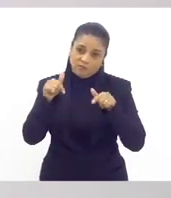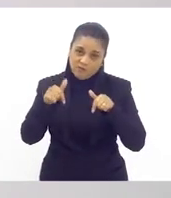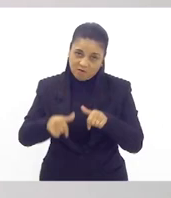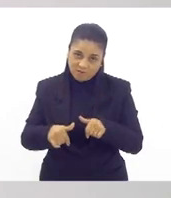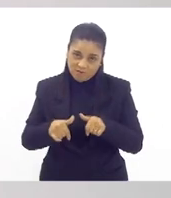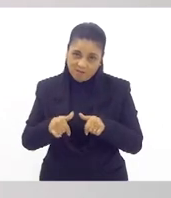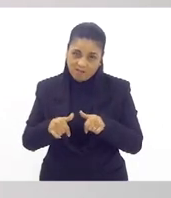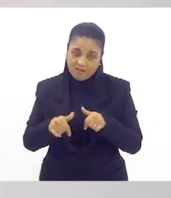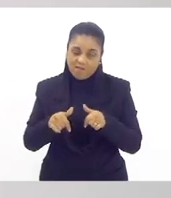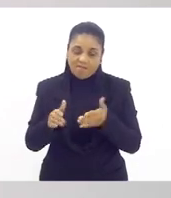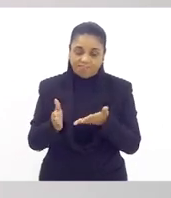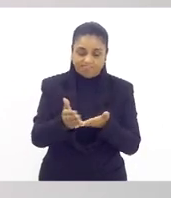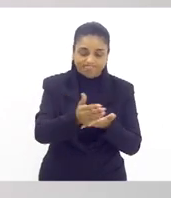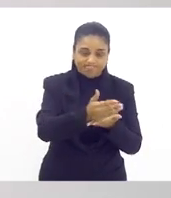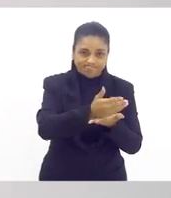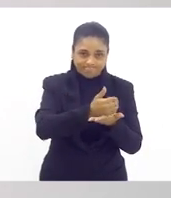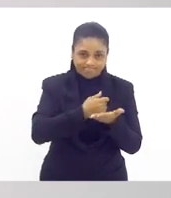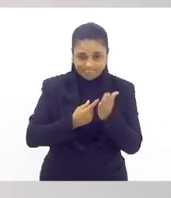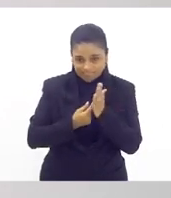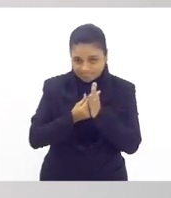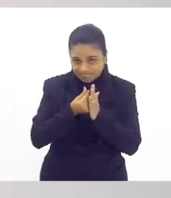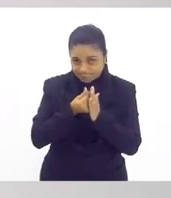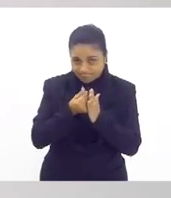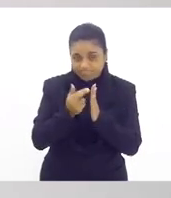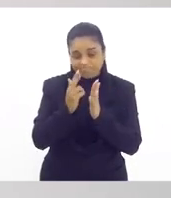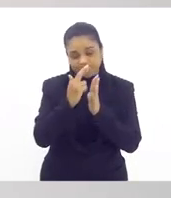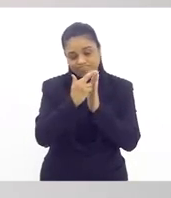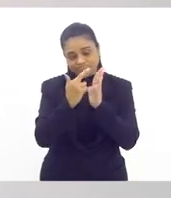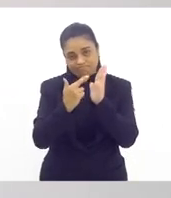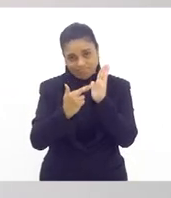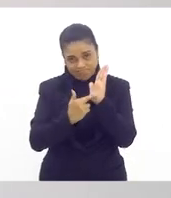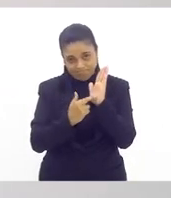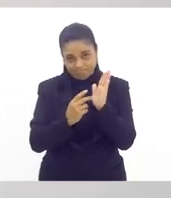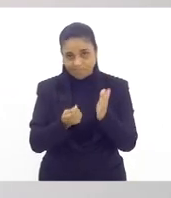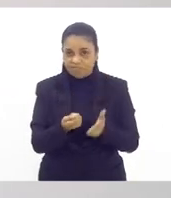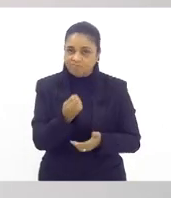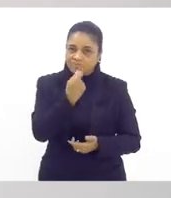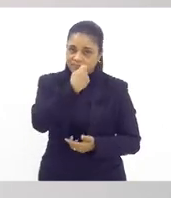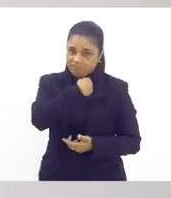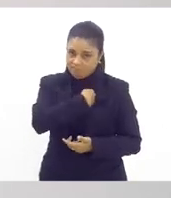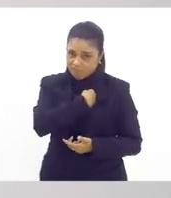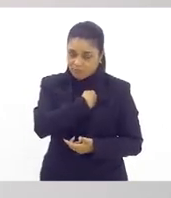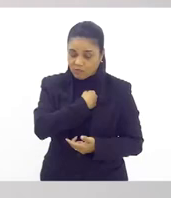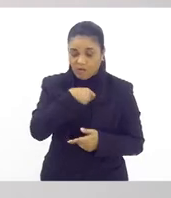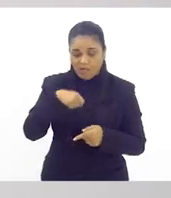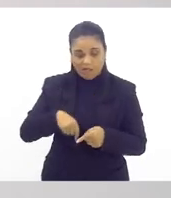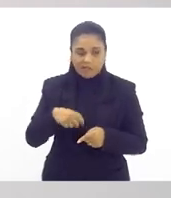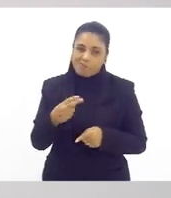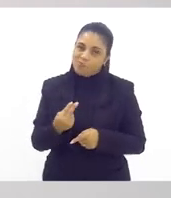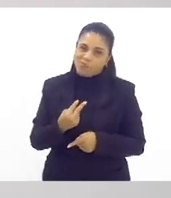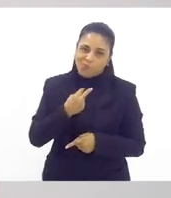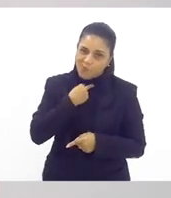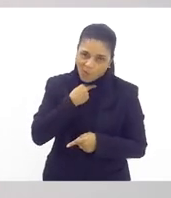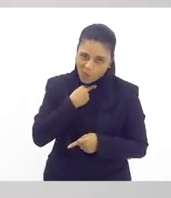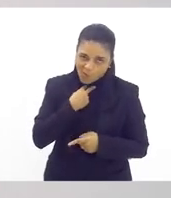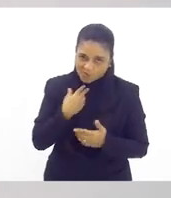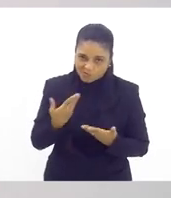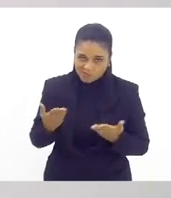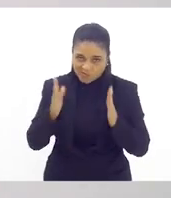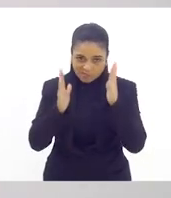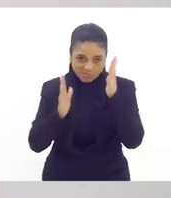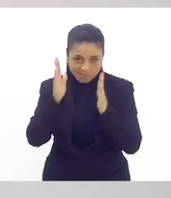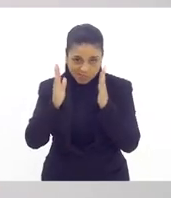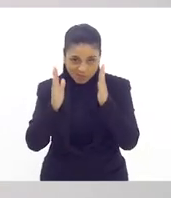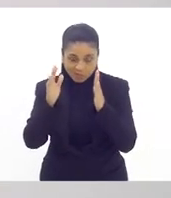podem fazer coisas que o Estado do Rio de Janeiro não pode então é a falta